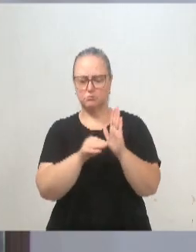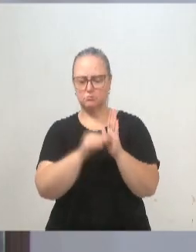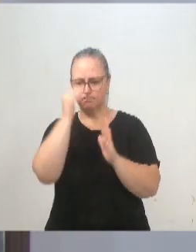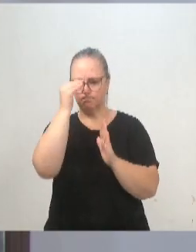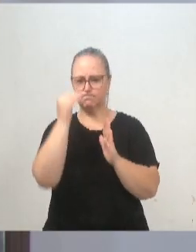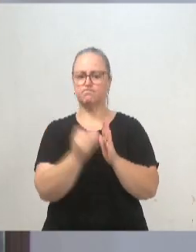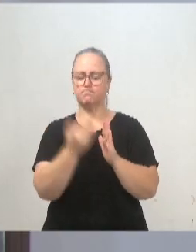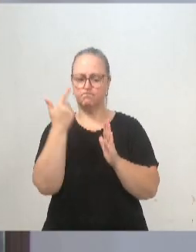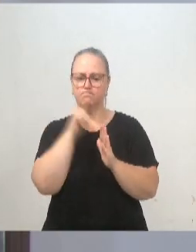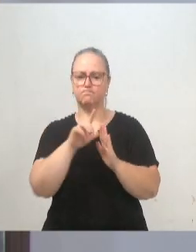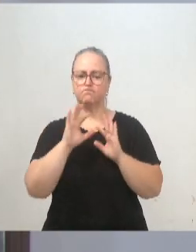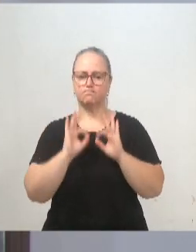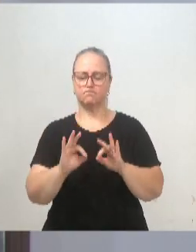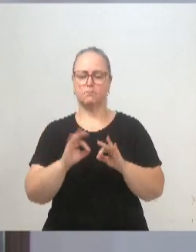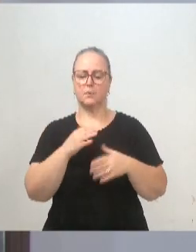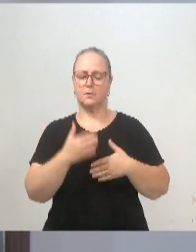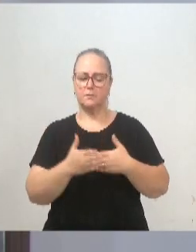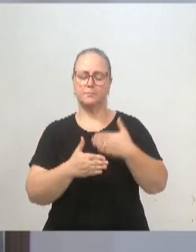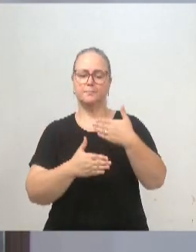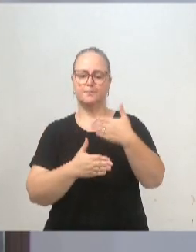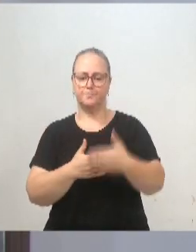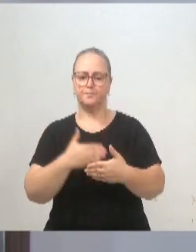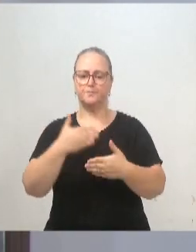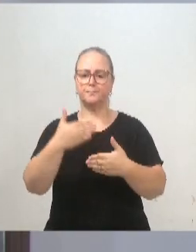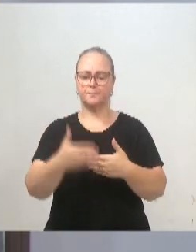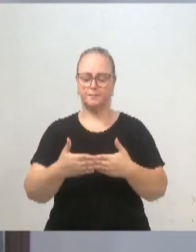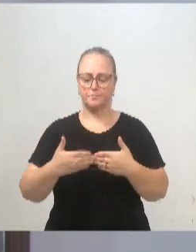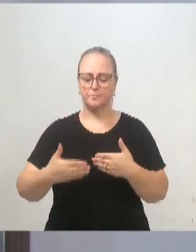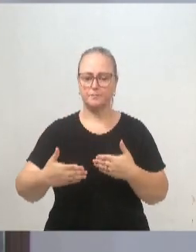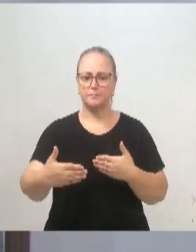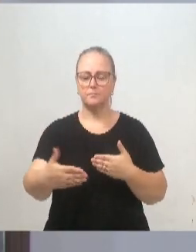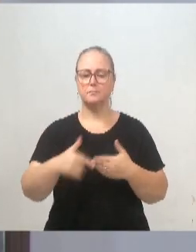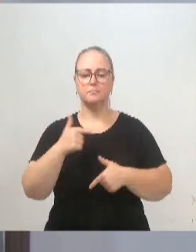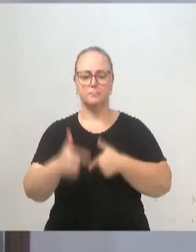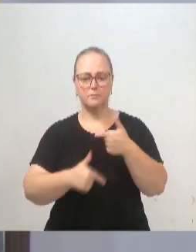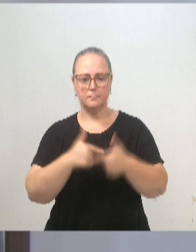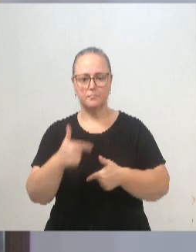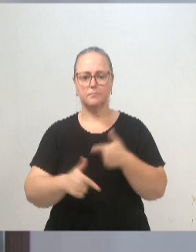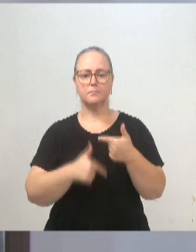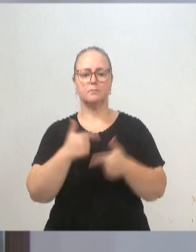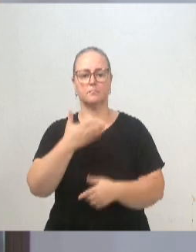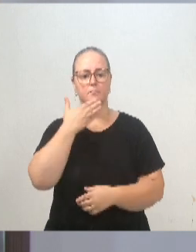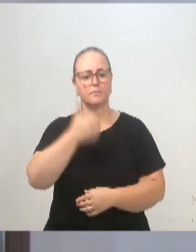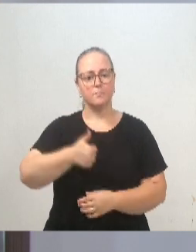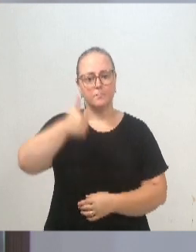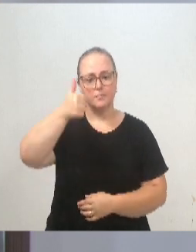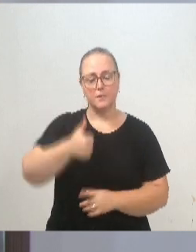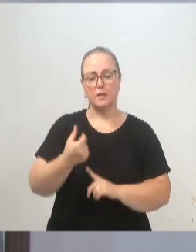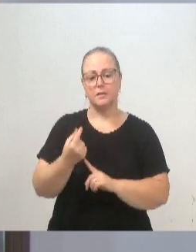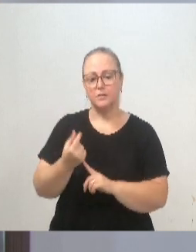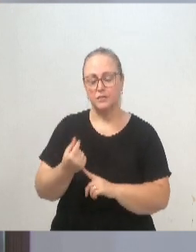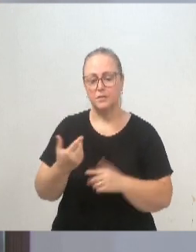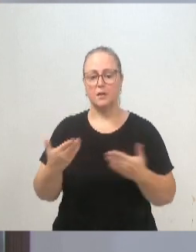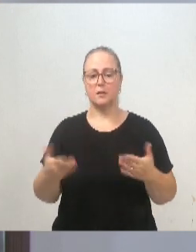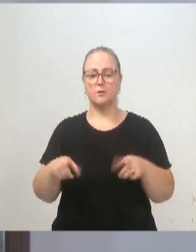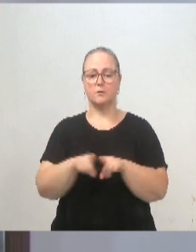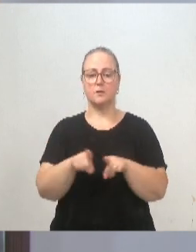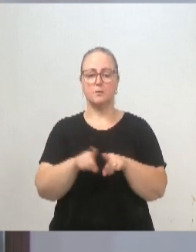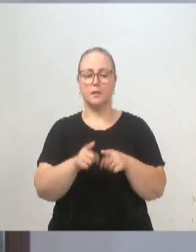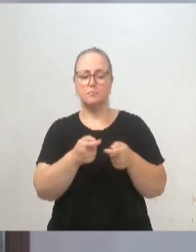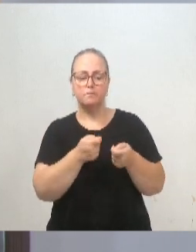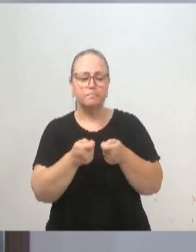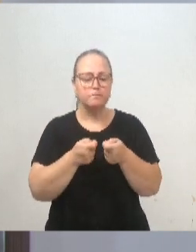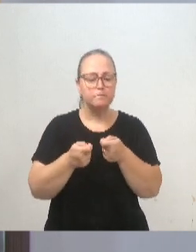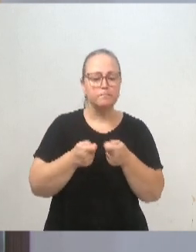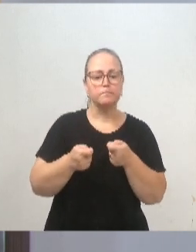gente possa, no decorrer do ano, do exercício, de acordo com a evolução da receita e as economias que nós vamos